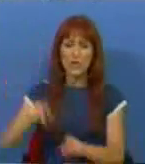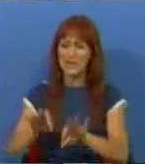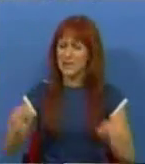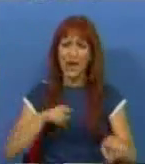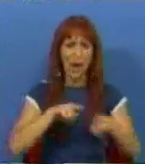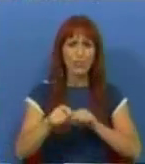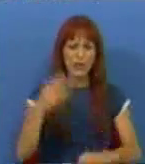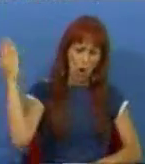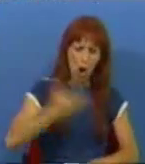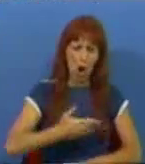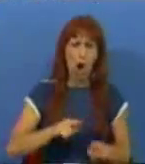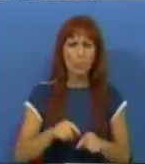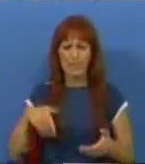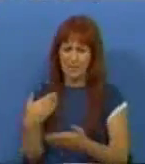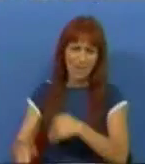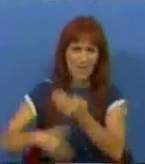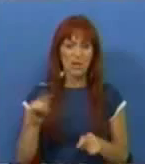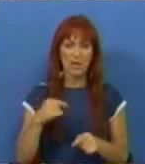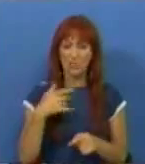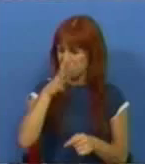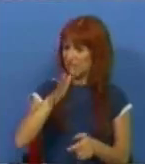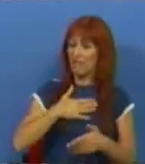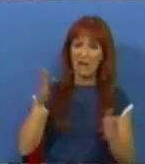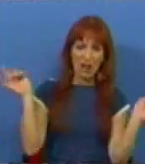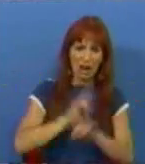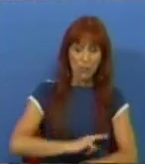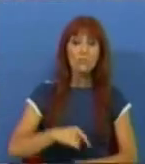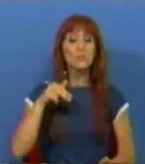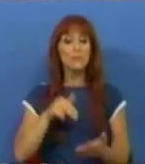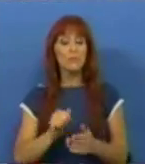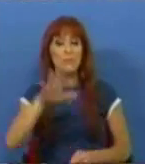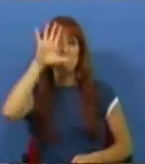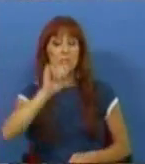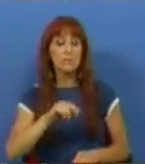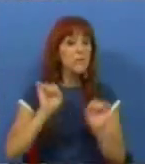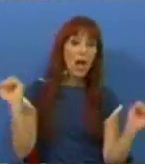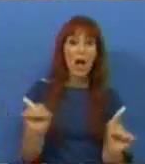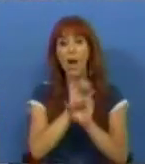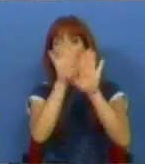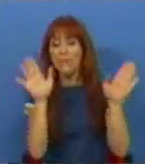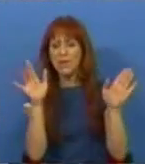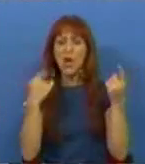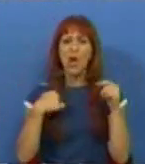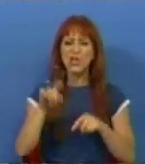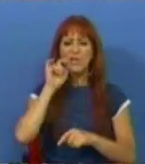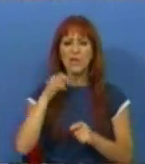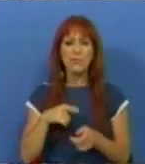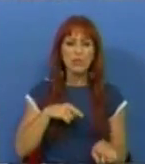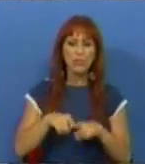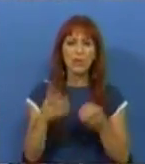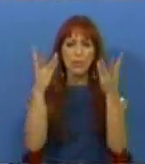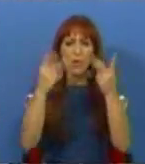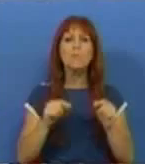a política da austeridade nos arrasta para a crise. Nada, a posição do Governo é clara, nós defendemos uma